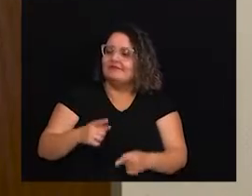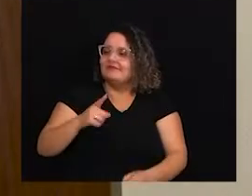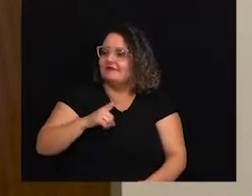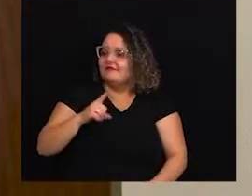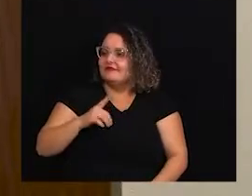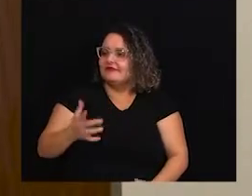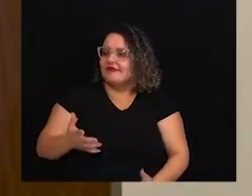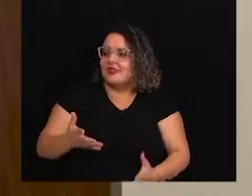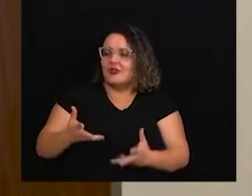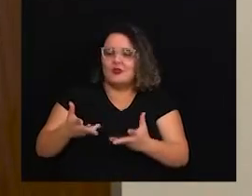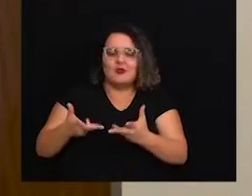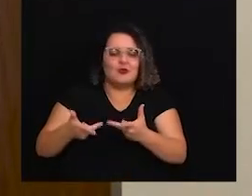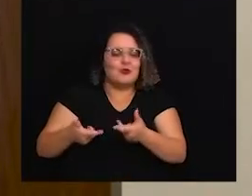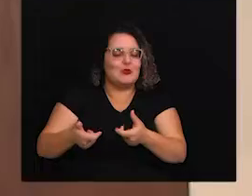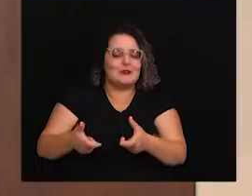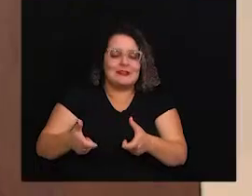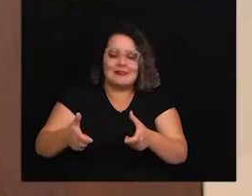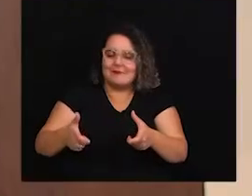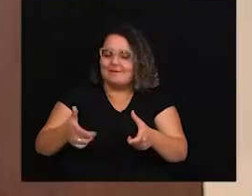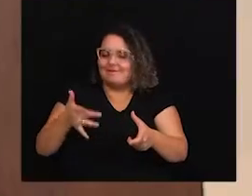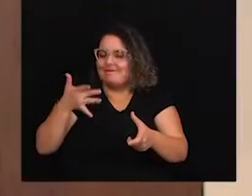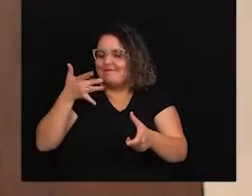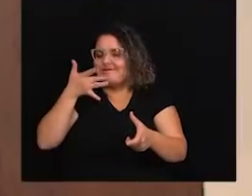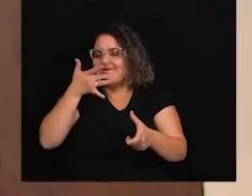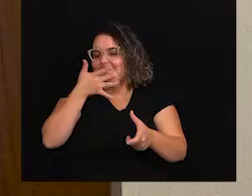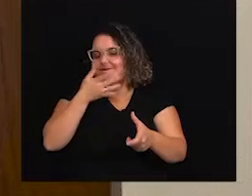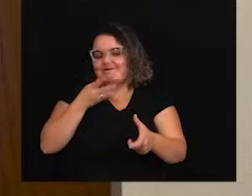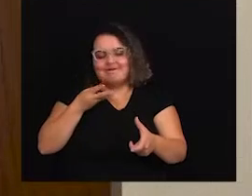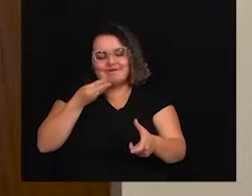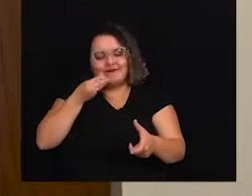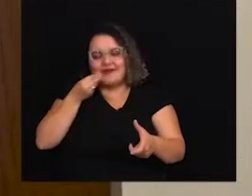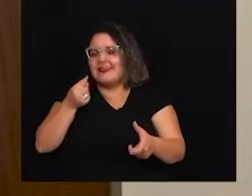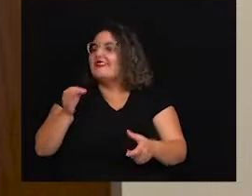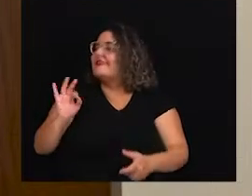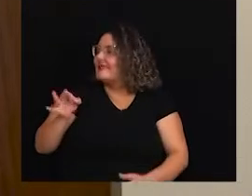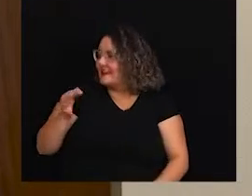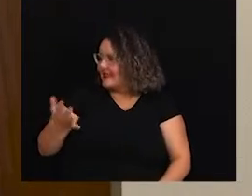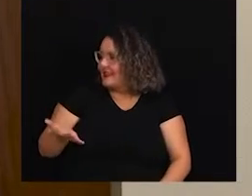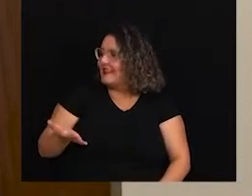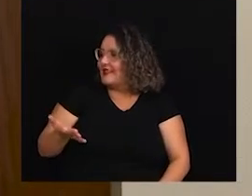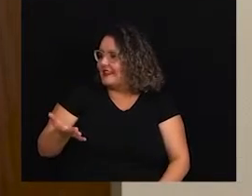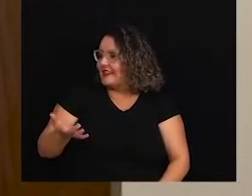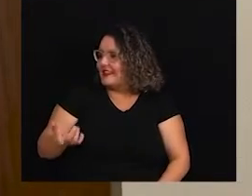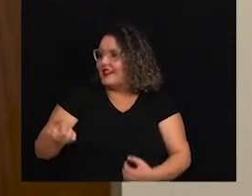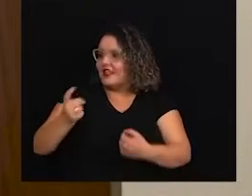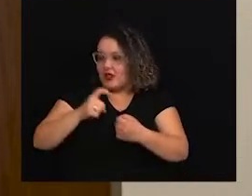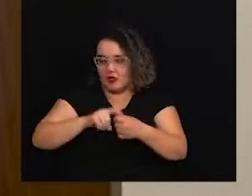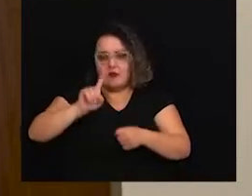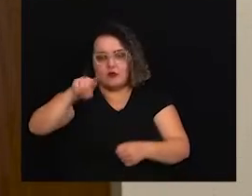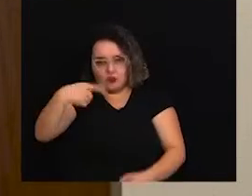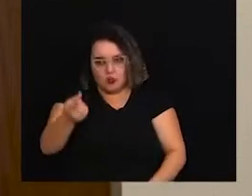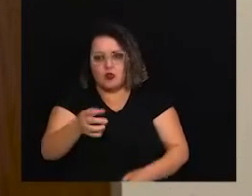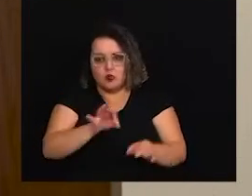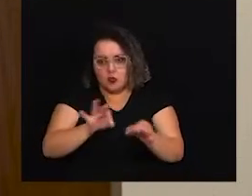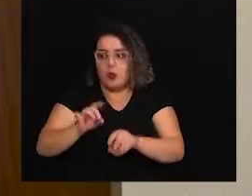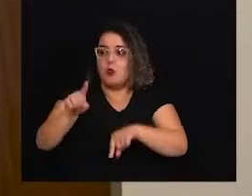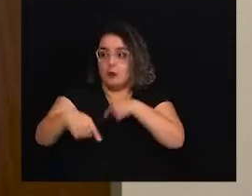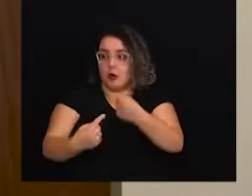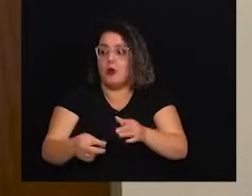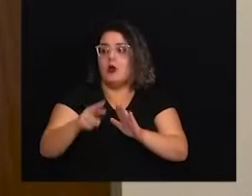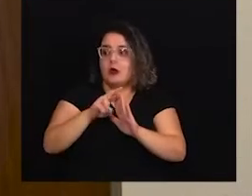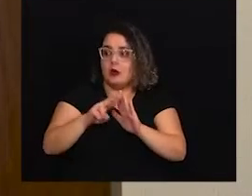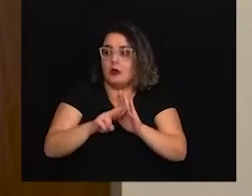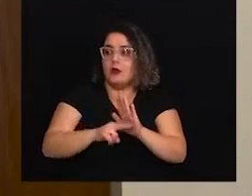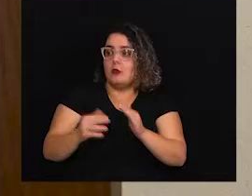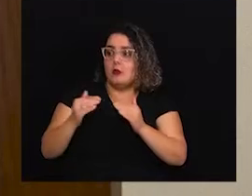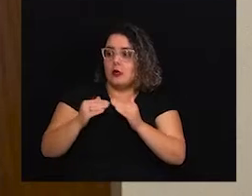ainda tem todo esse prato cheio aqui pra gente experimentar. Sem dúvida. Né? E a gente volta num próximo programa com uma outra